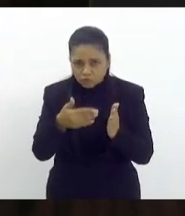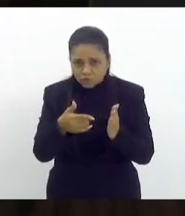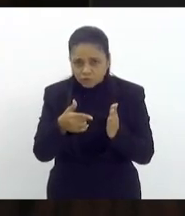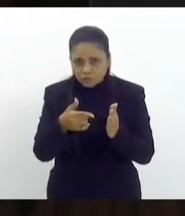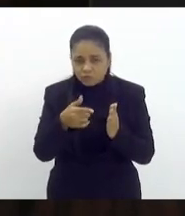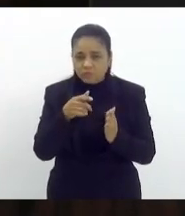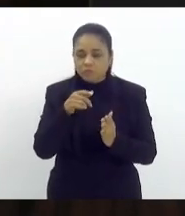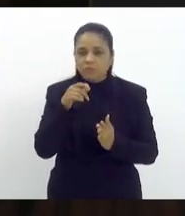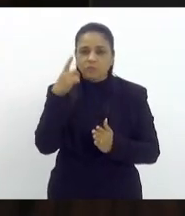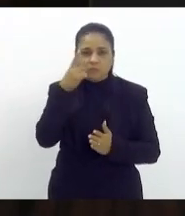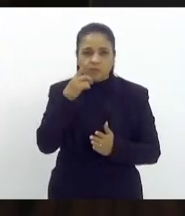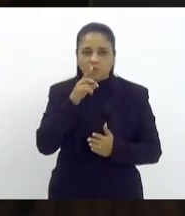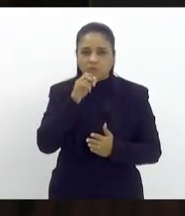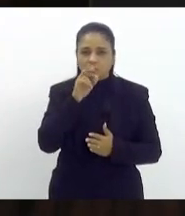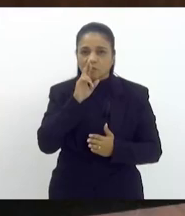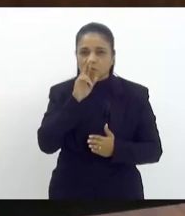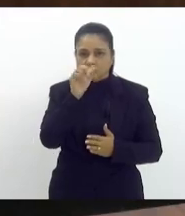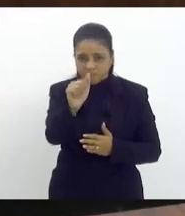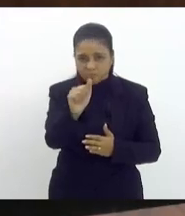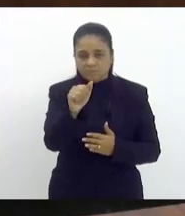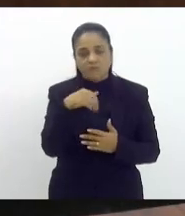Deputado Rodrigo amor